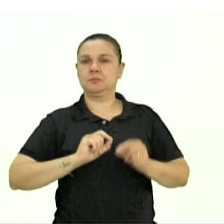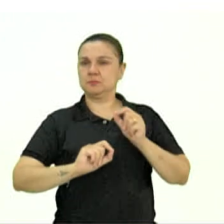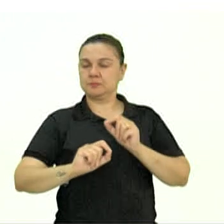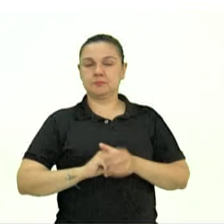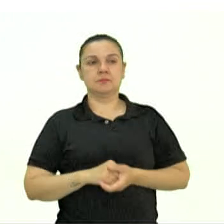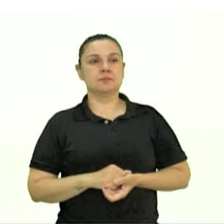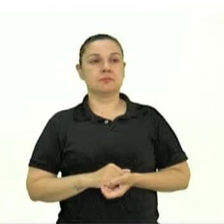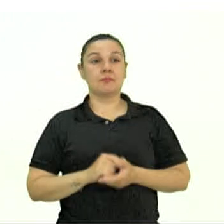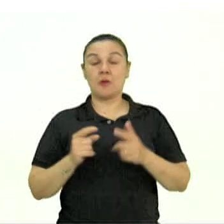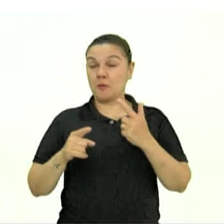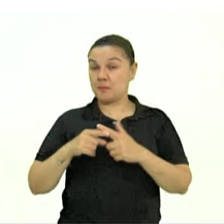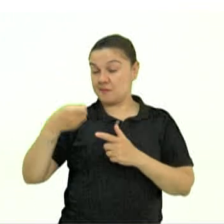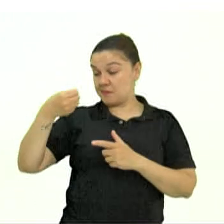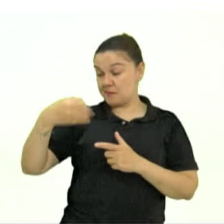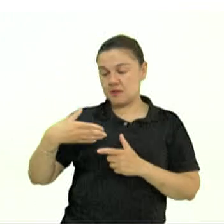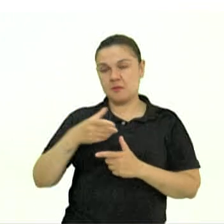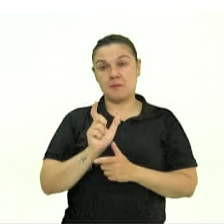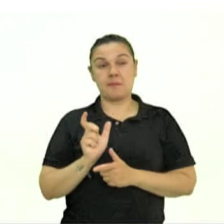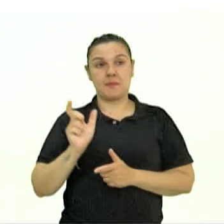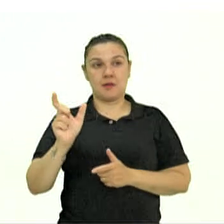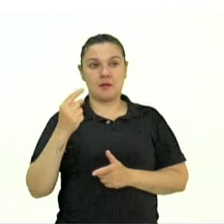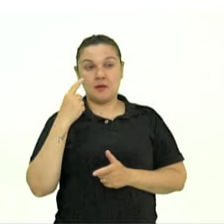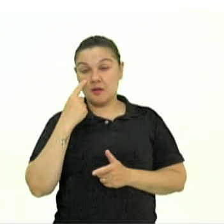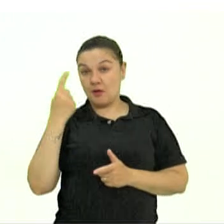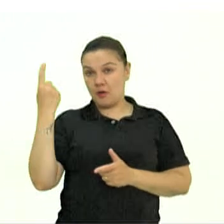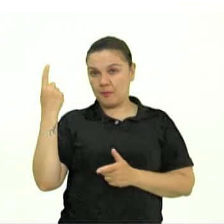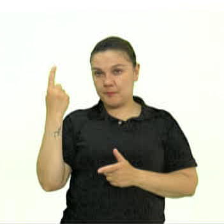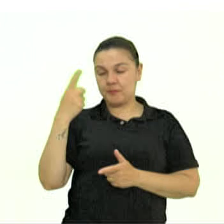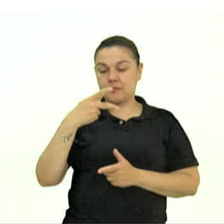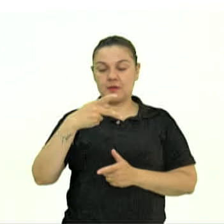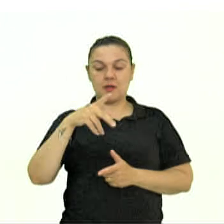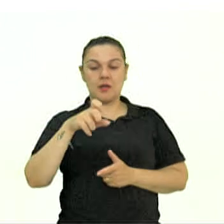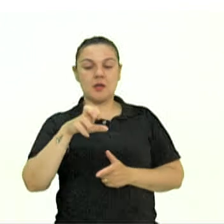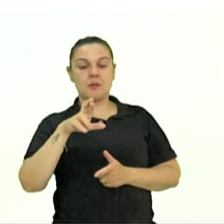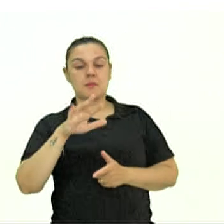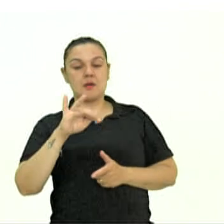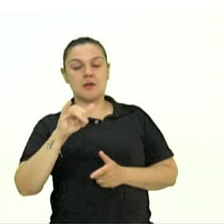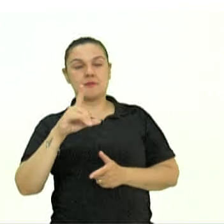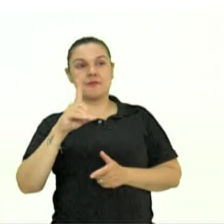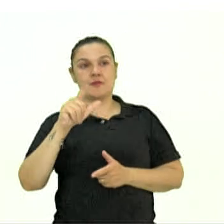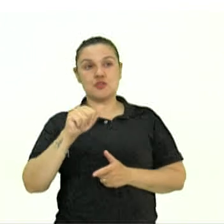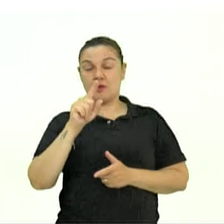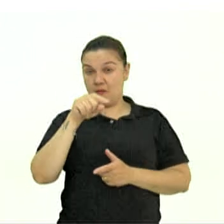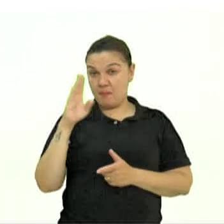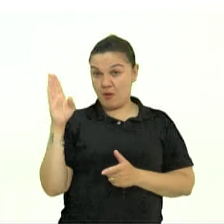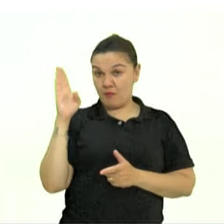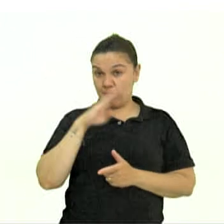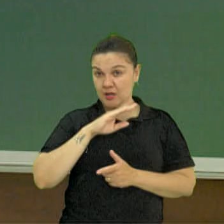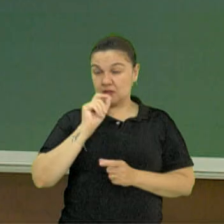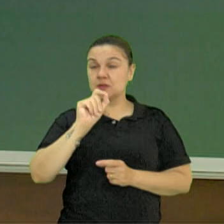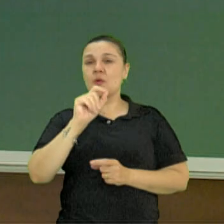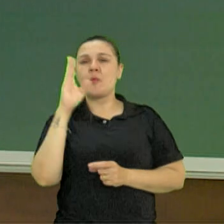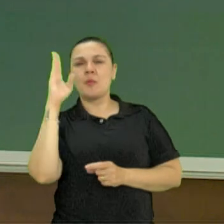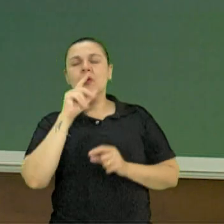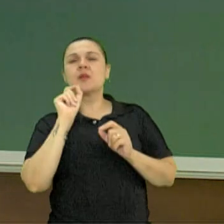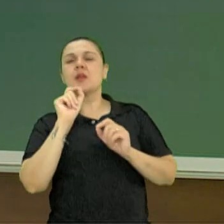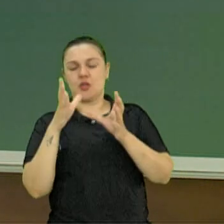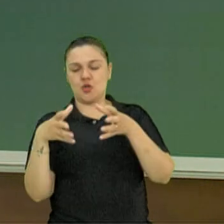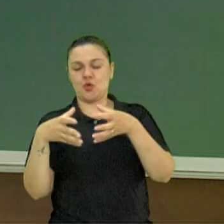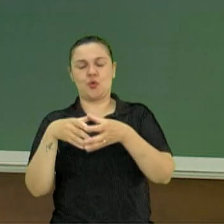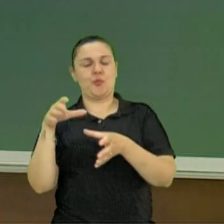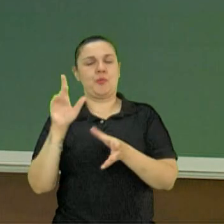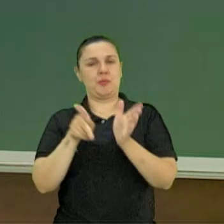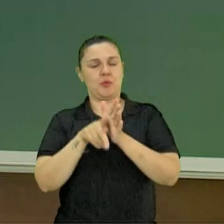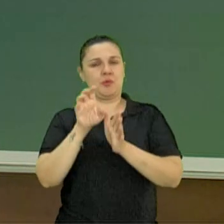compreende isso? Por conta de algumas palavras. Perfídia, diz ali a maldade, certo? A maldade de quem? Da Europa. Então, se